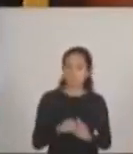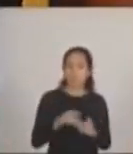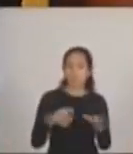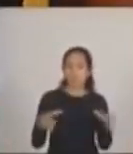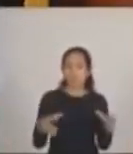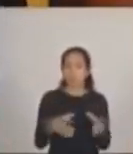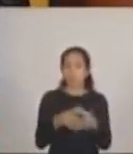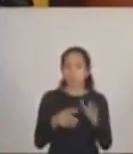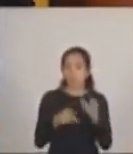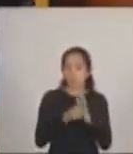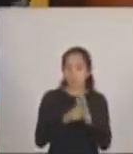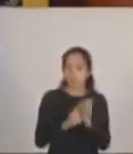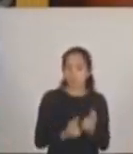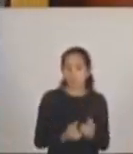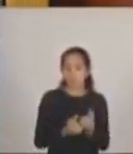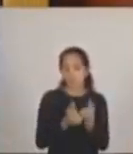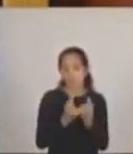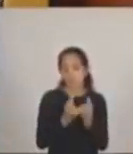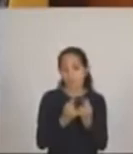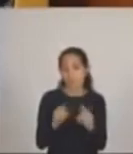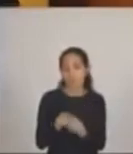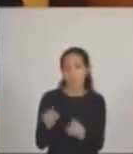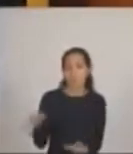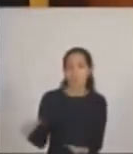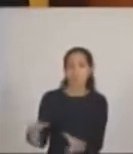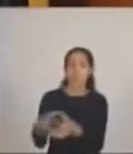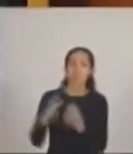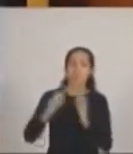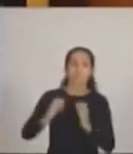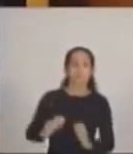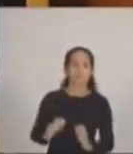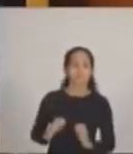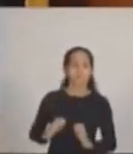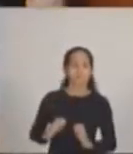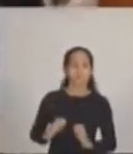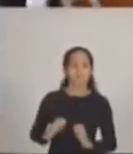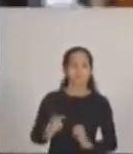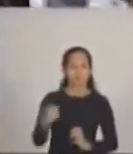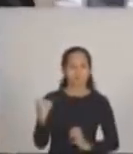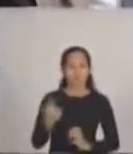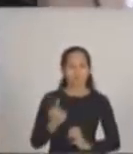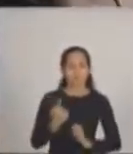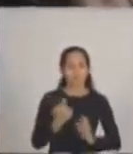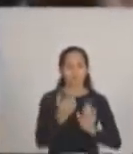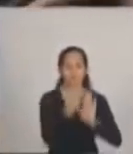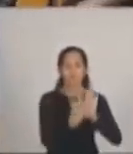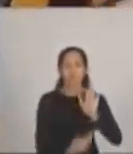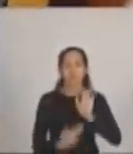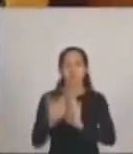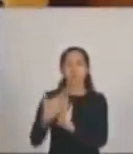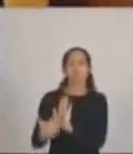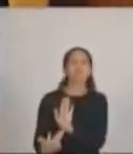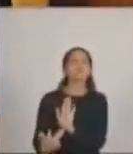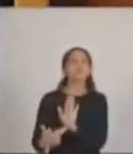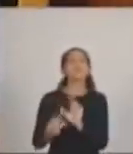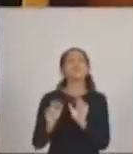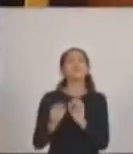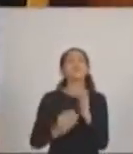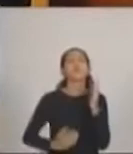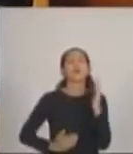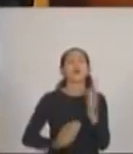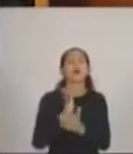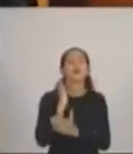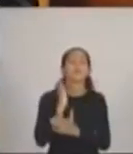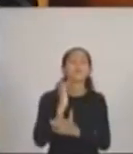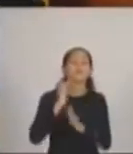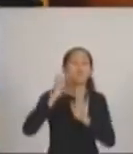na Comissão de Finanças e na Comissão de Cidadania, o nosso relatório é pela aprovação do presente